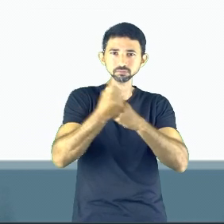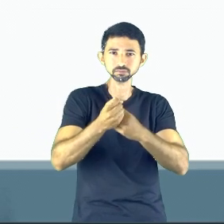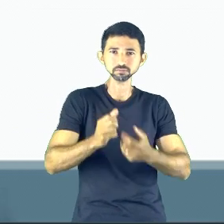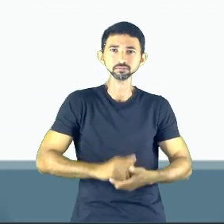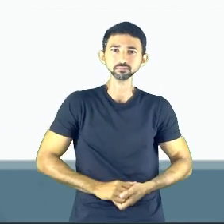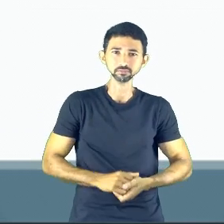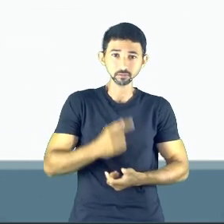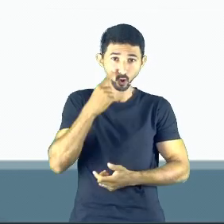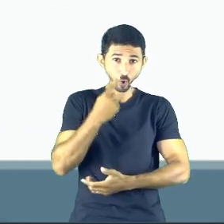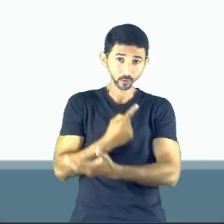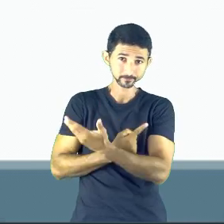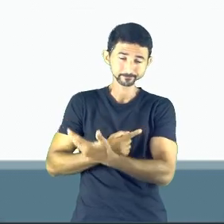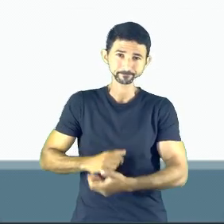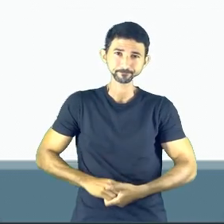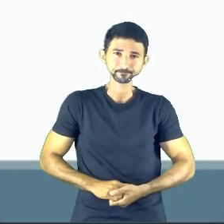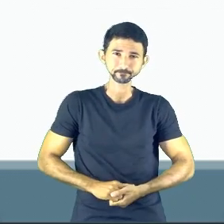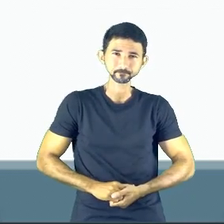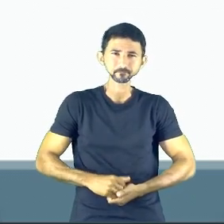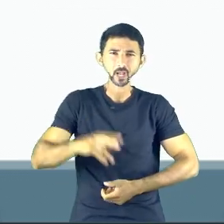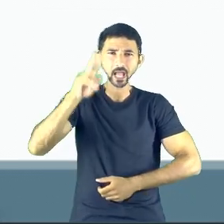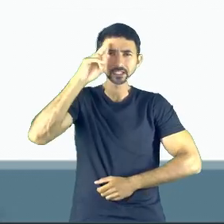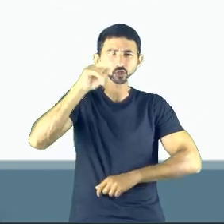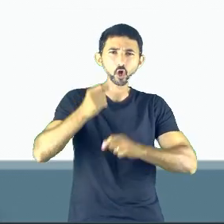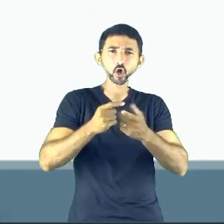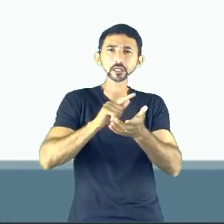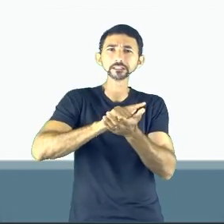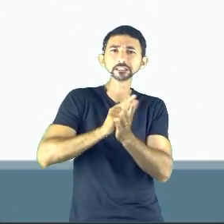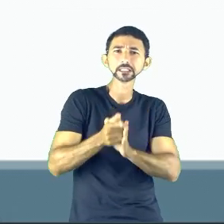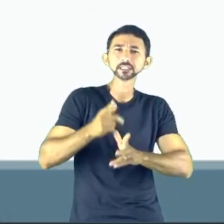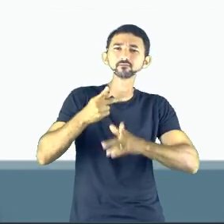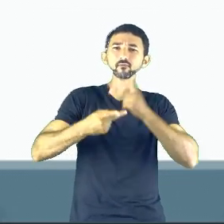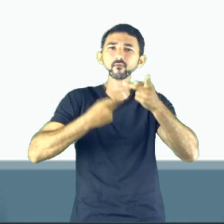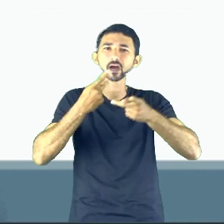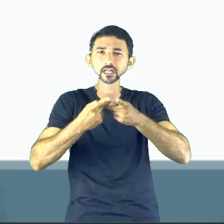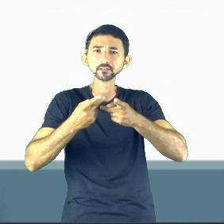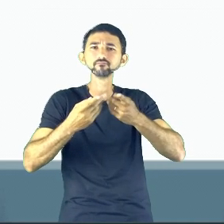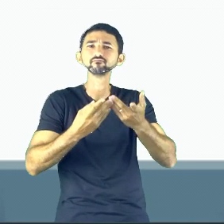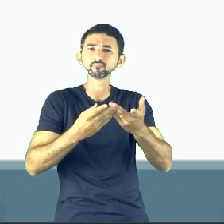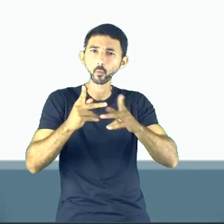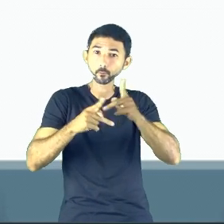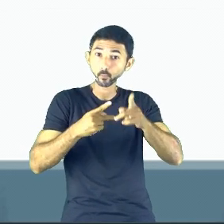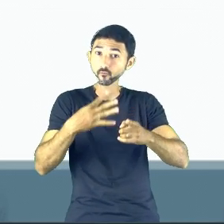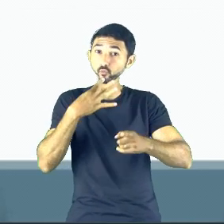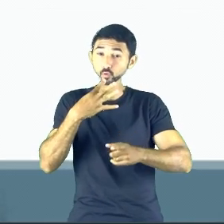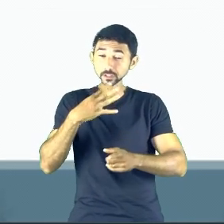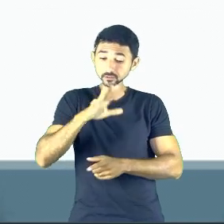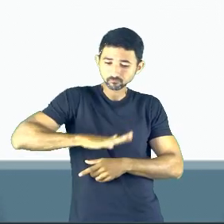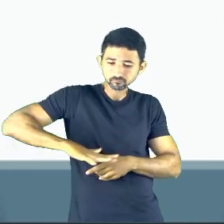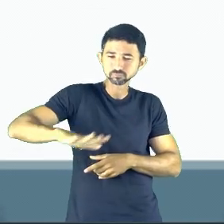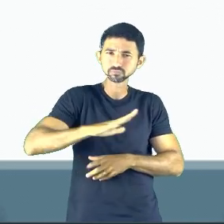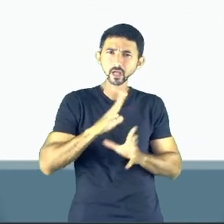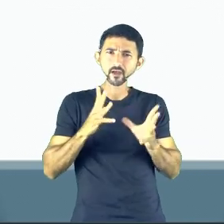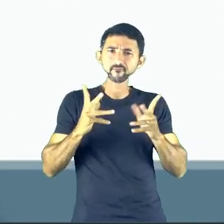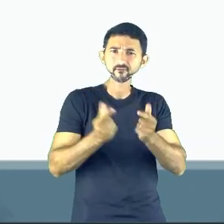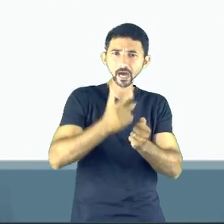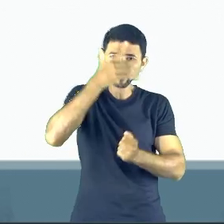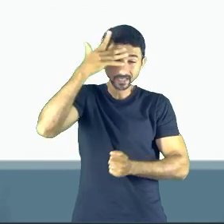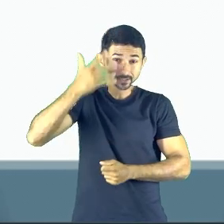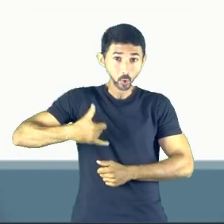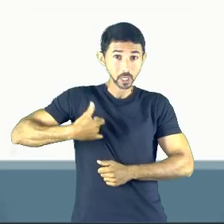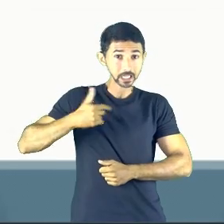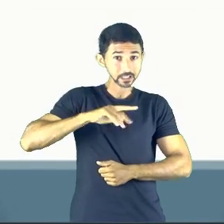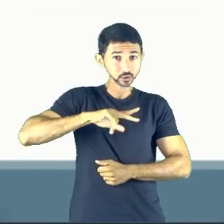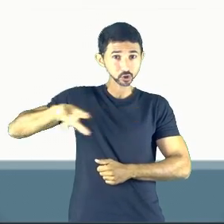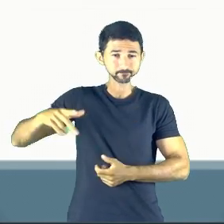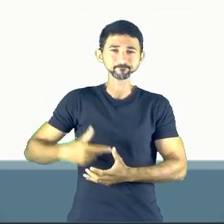para a nossa sociedade, beleza? Então vamos aqui, olha só. Fábula é um gênero do tipo narrativo muito popular e apreciado por